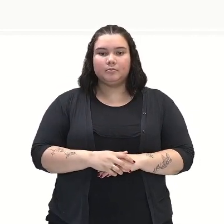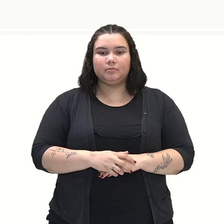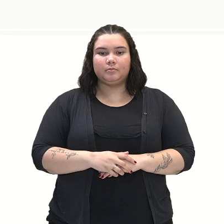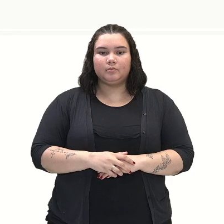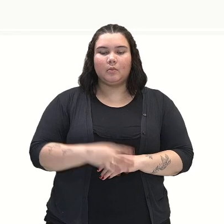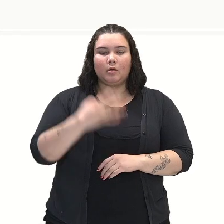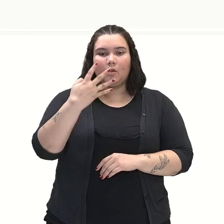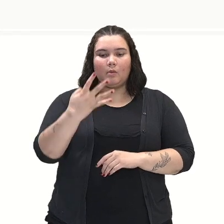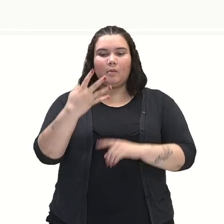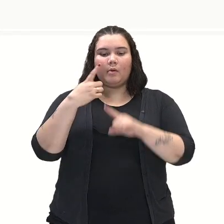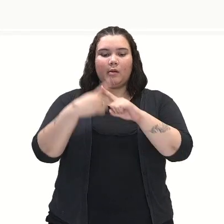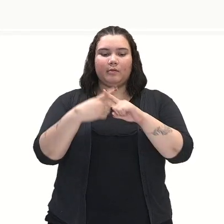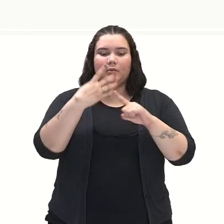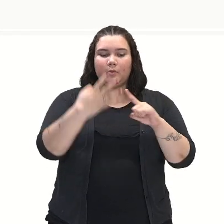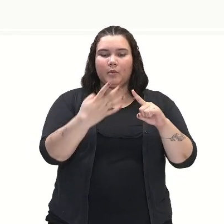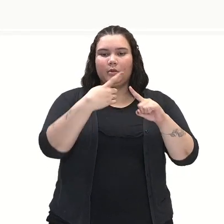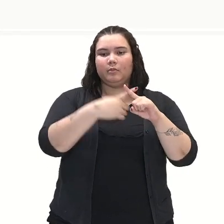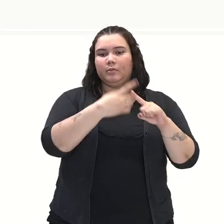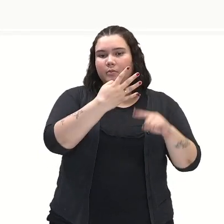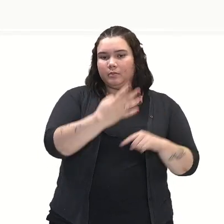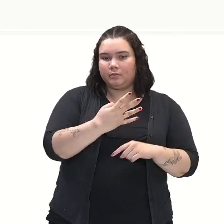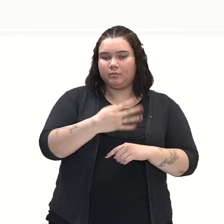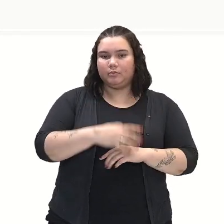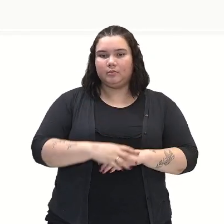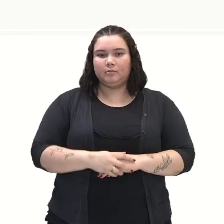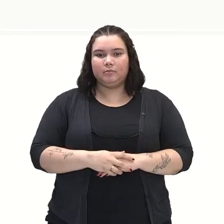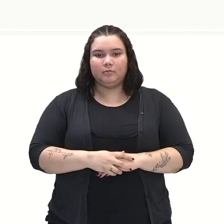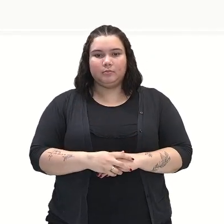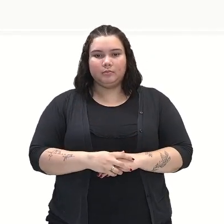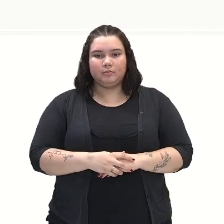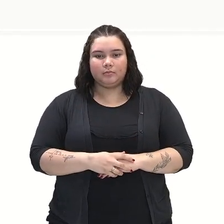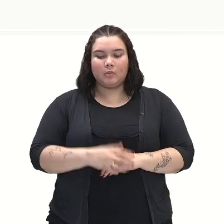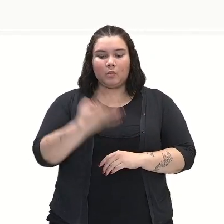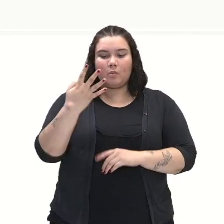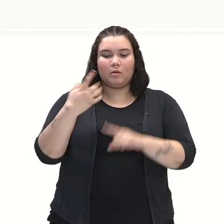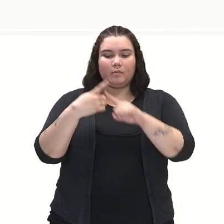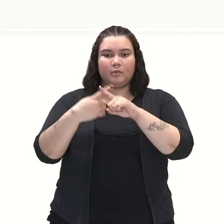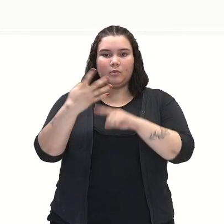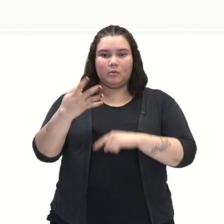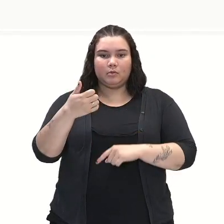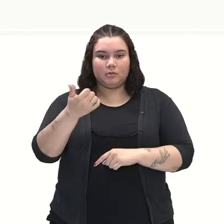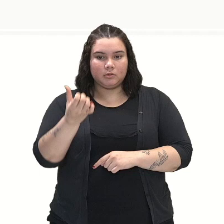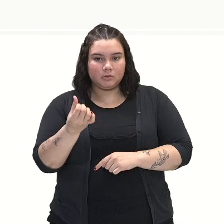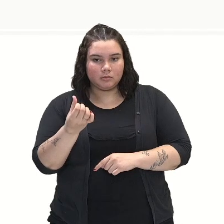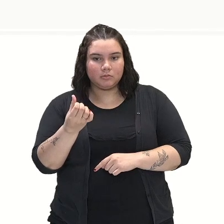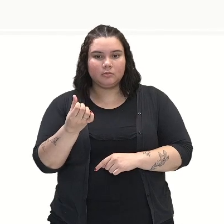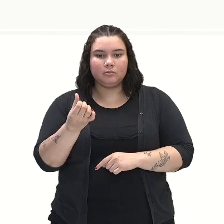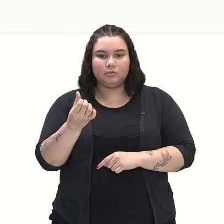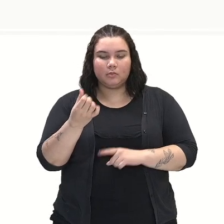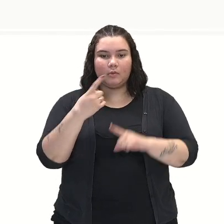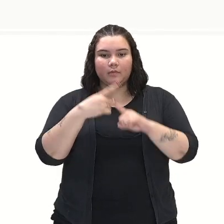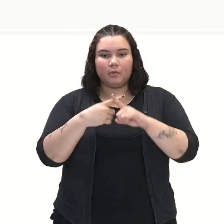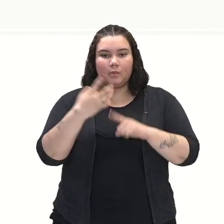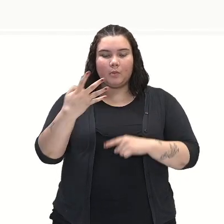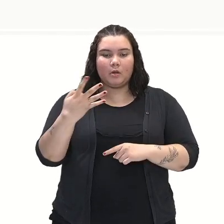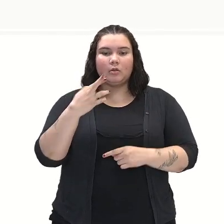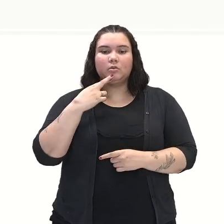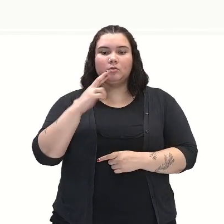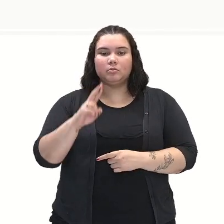multiplicar 4 3 vezes. Então, 4 vezes 4 vai dar 16. 16 vezes